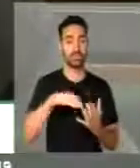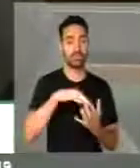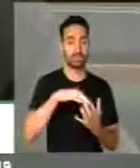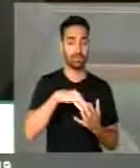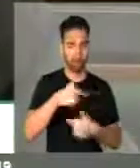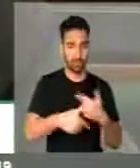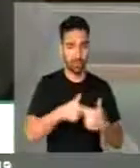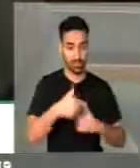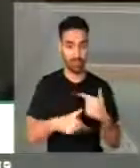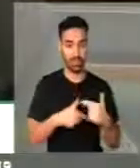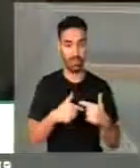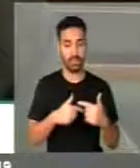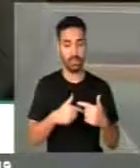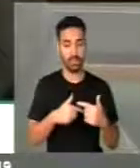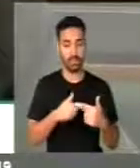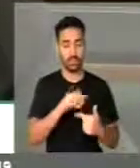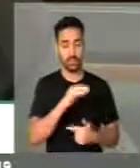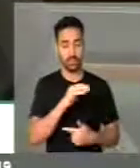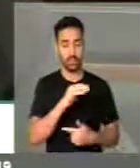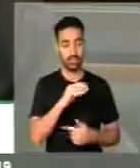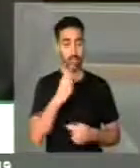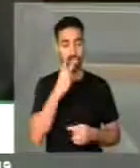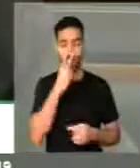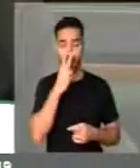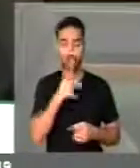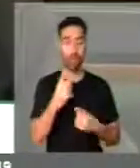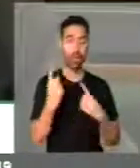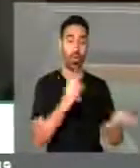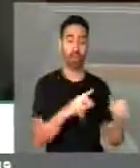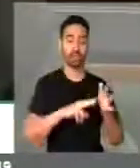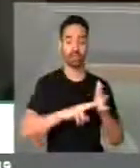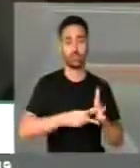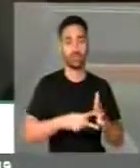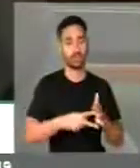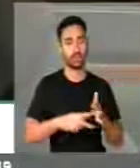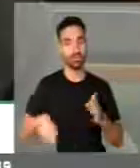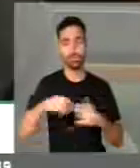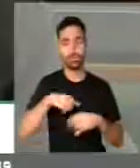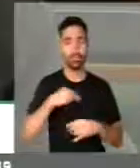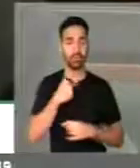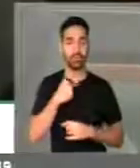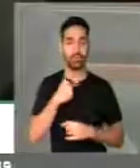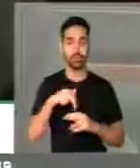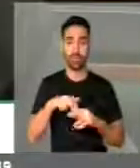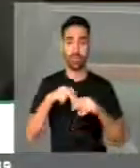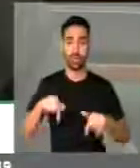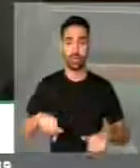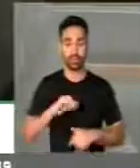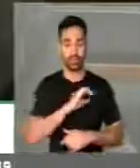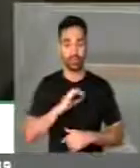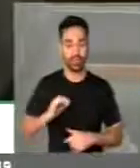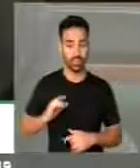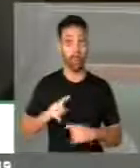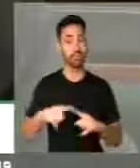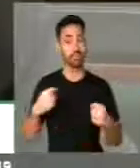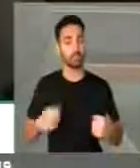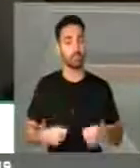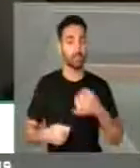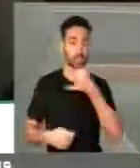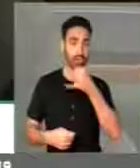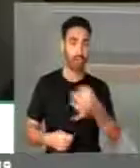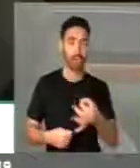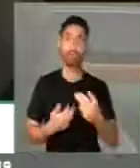chama conduta antissindical. É preciso que esta comissão adote uma postura